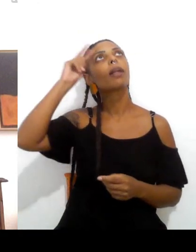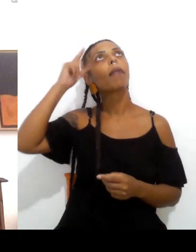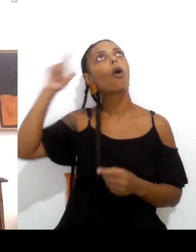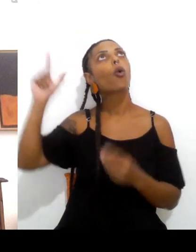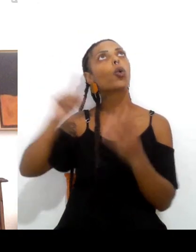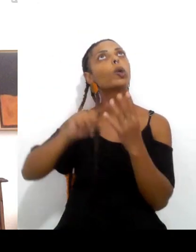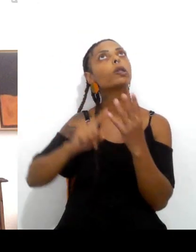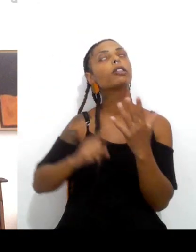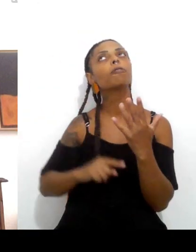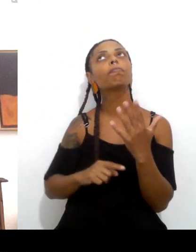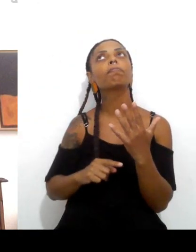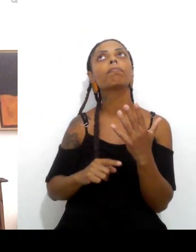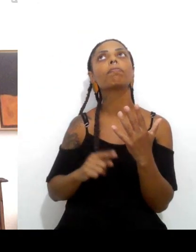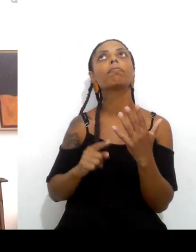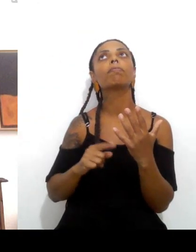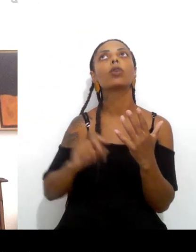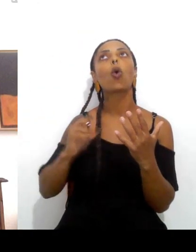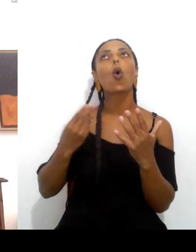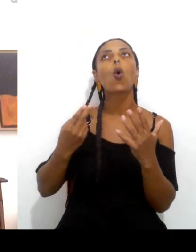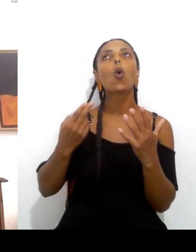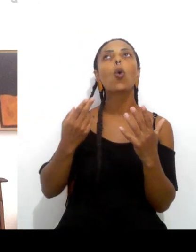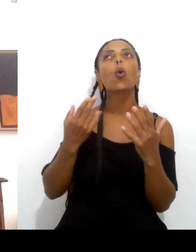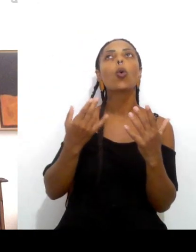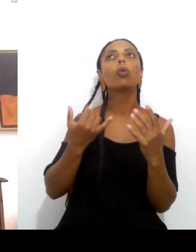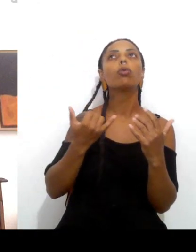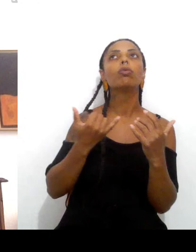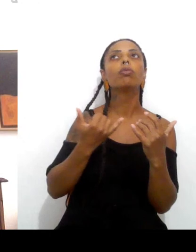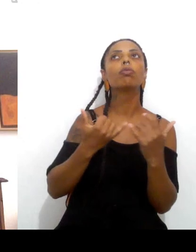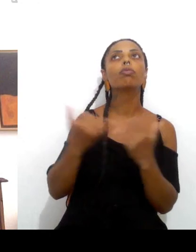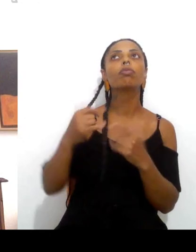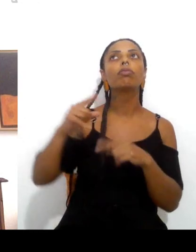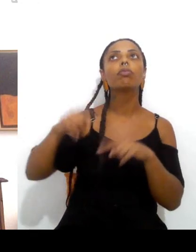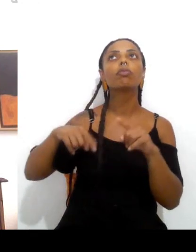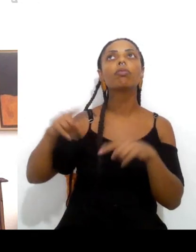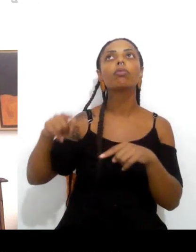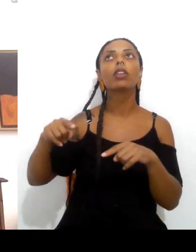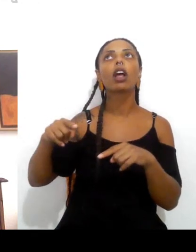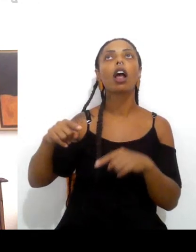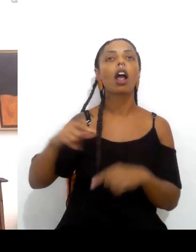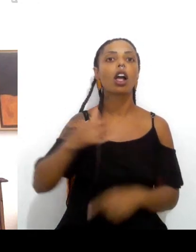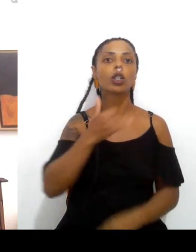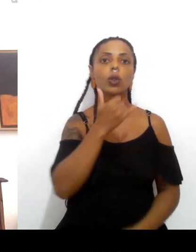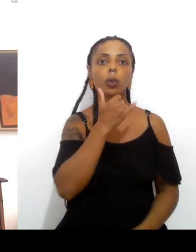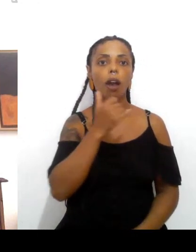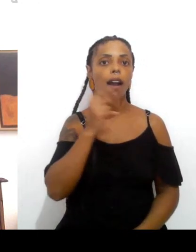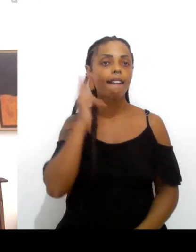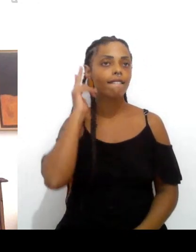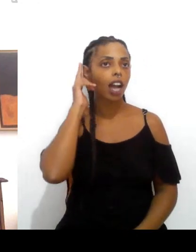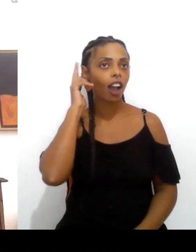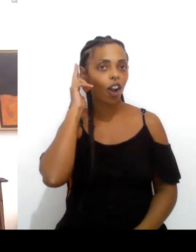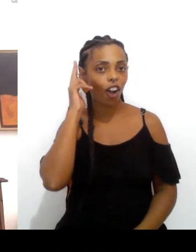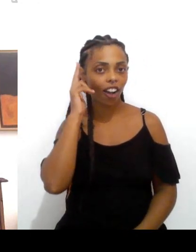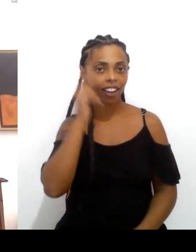ou variações de Van Gogh e outras Então mas